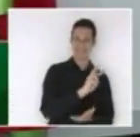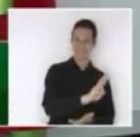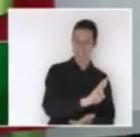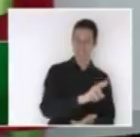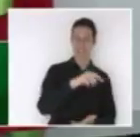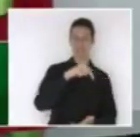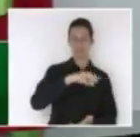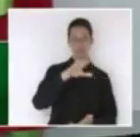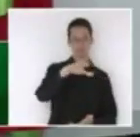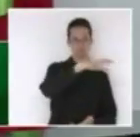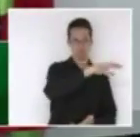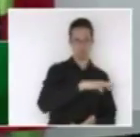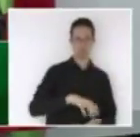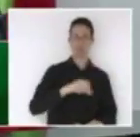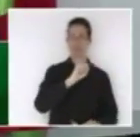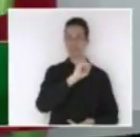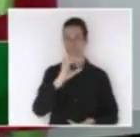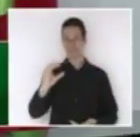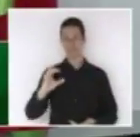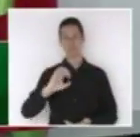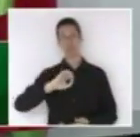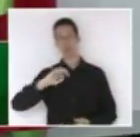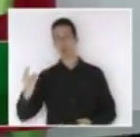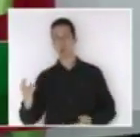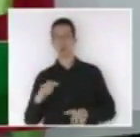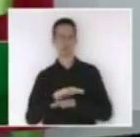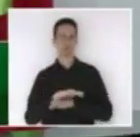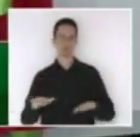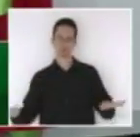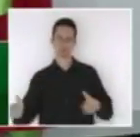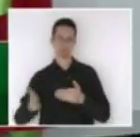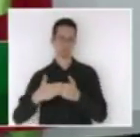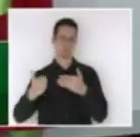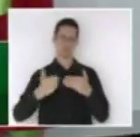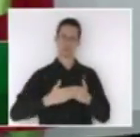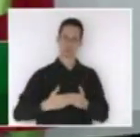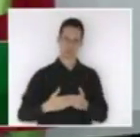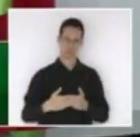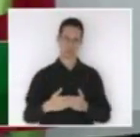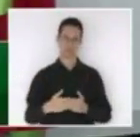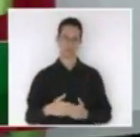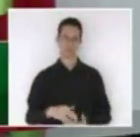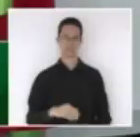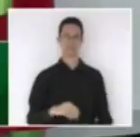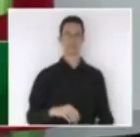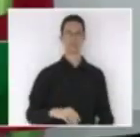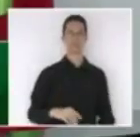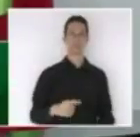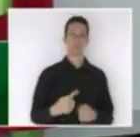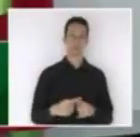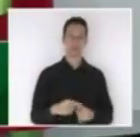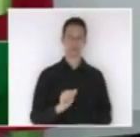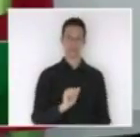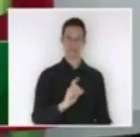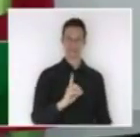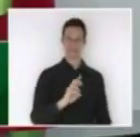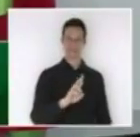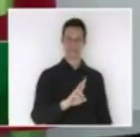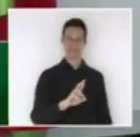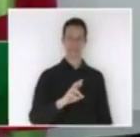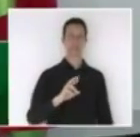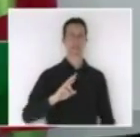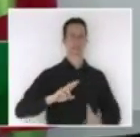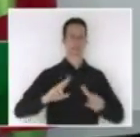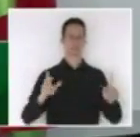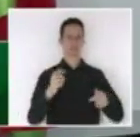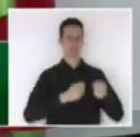Santa Catarina tem um modelo diferenciado de gestão pública e que tem o maior volume